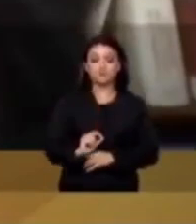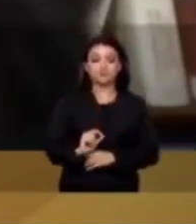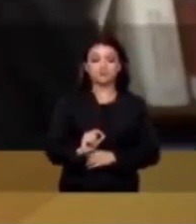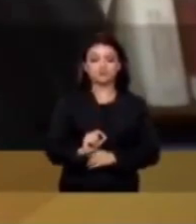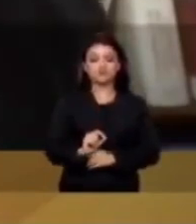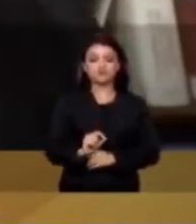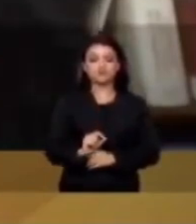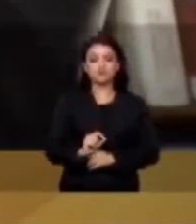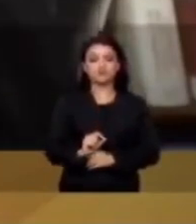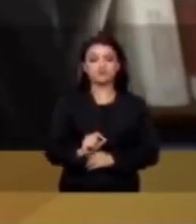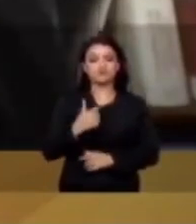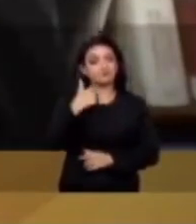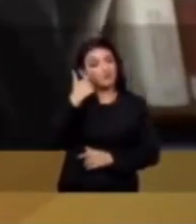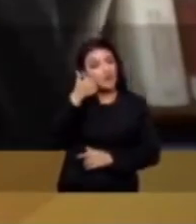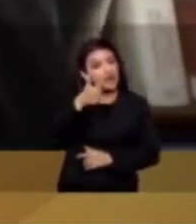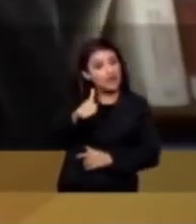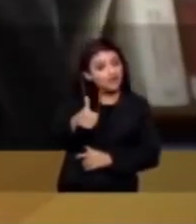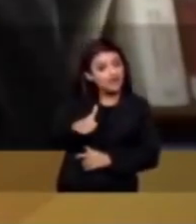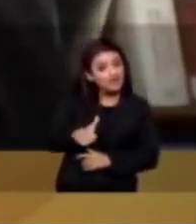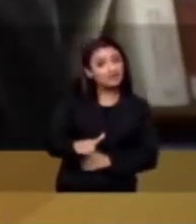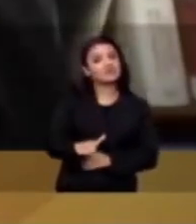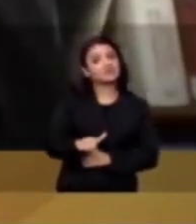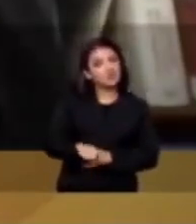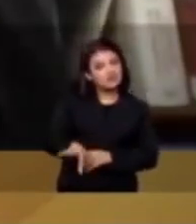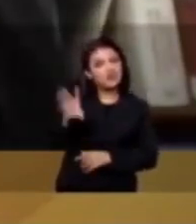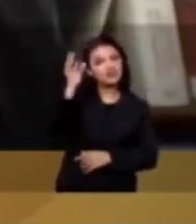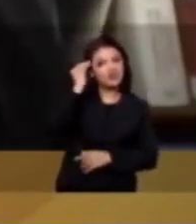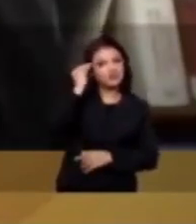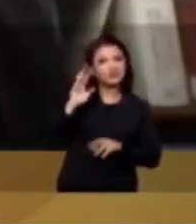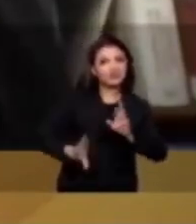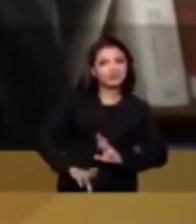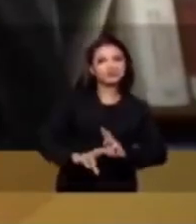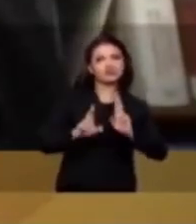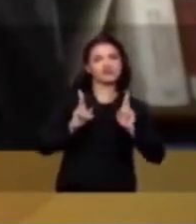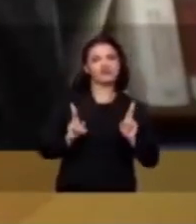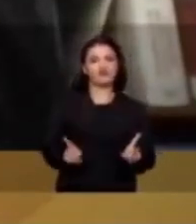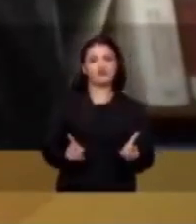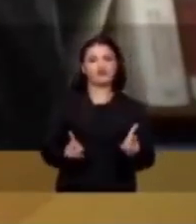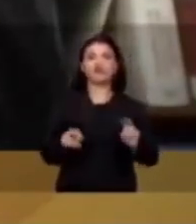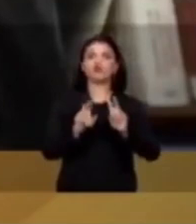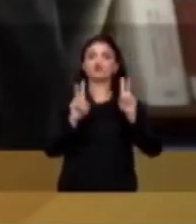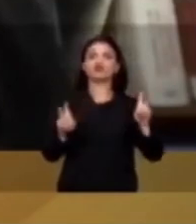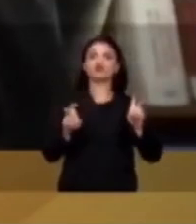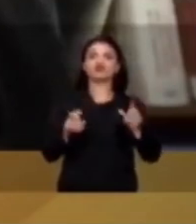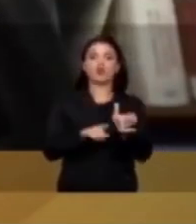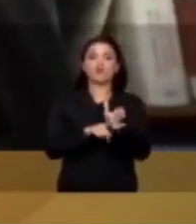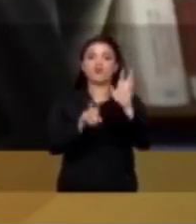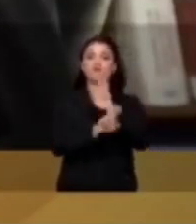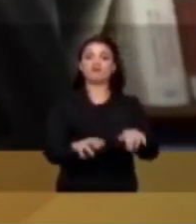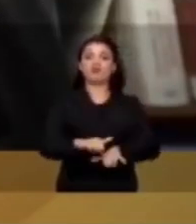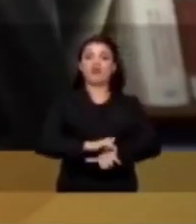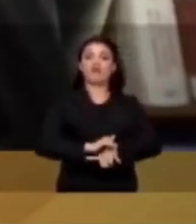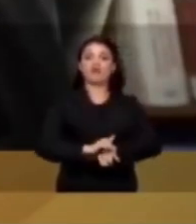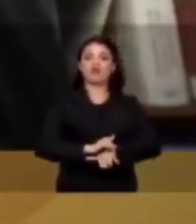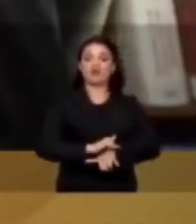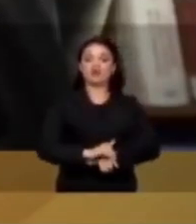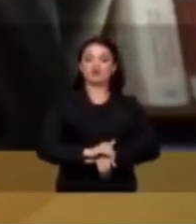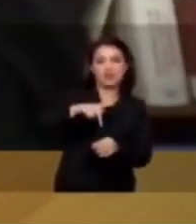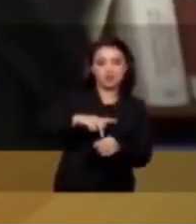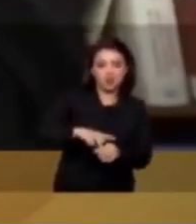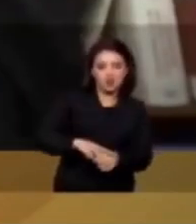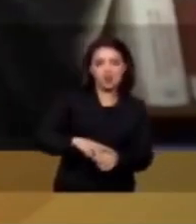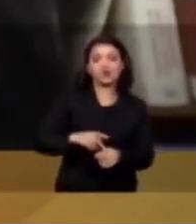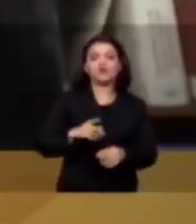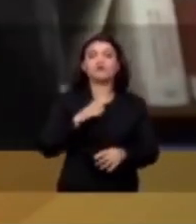há avaliações diferentes com relação a esta operação Lava Jato. Há, por exemplo, um